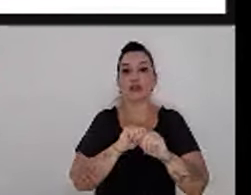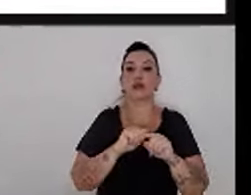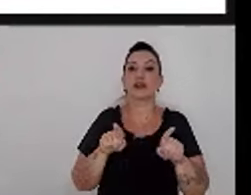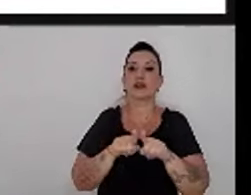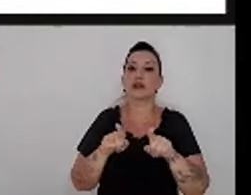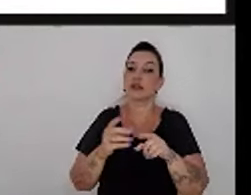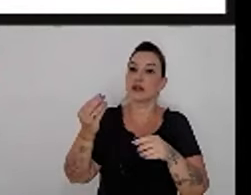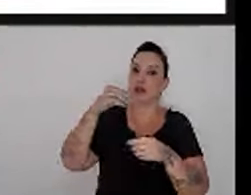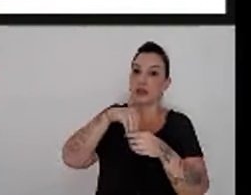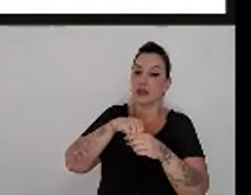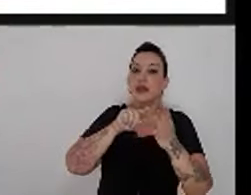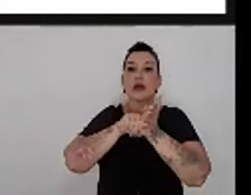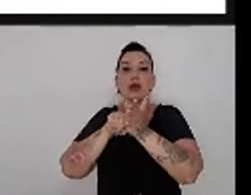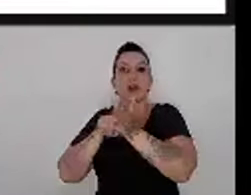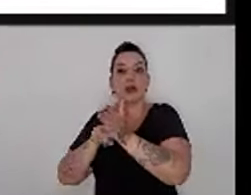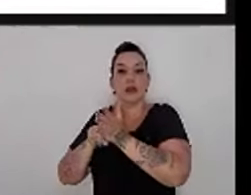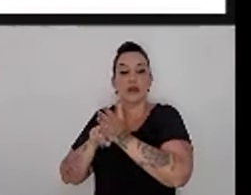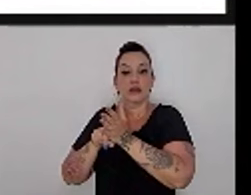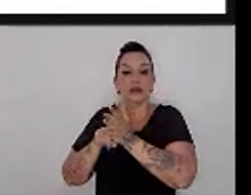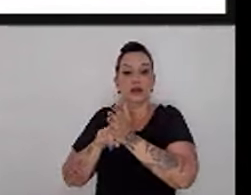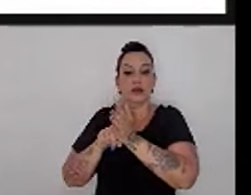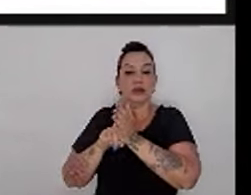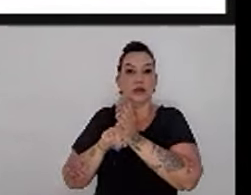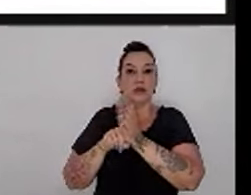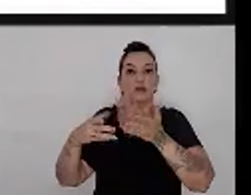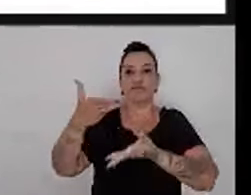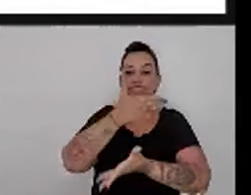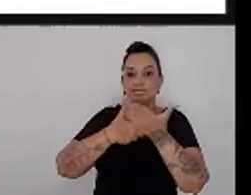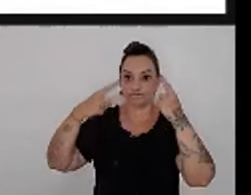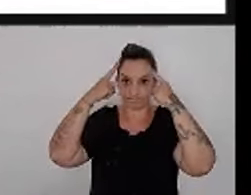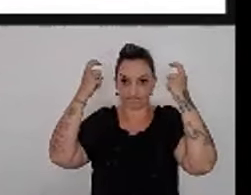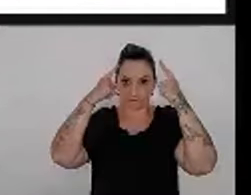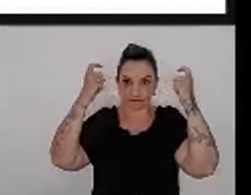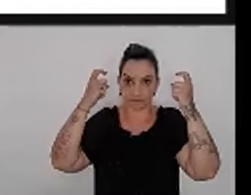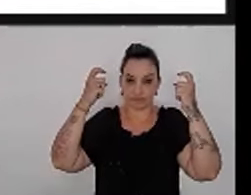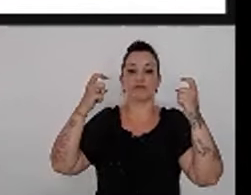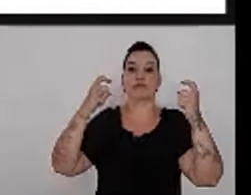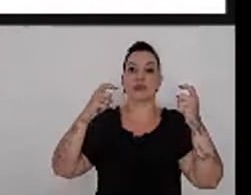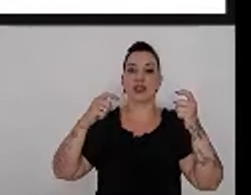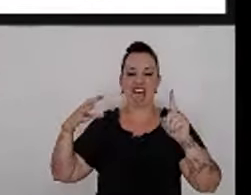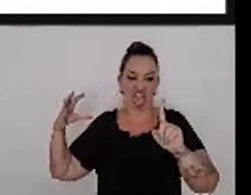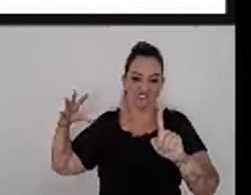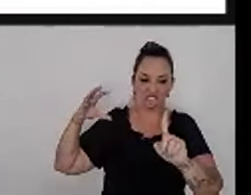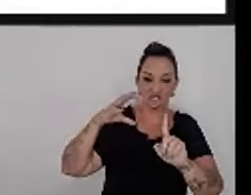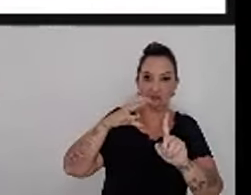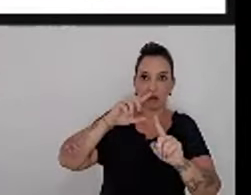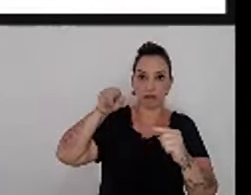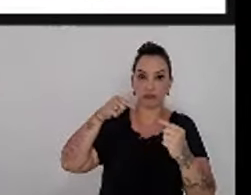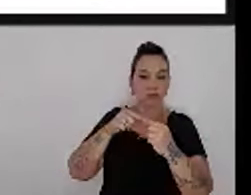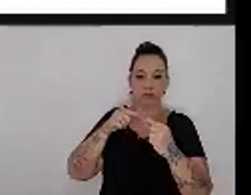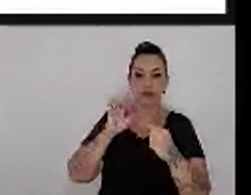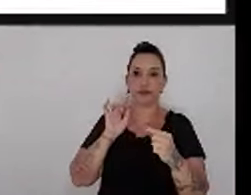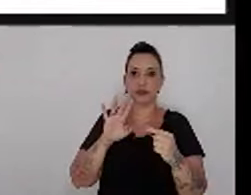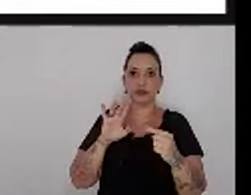LGBTQIA+, incluindo casos de pesquisadores que circulam ideias pela internet e que passam a ser alvo de ataques, nem